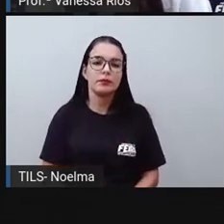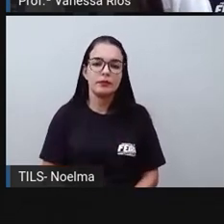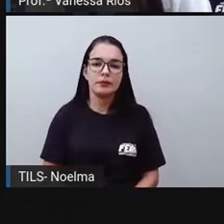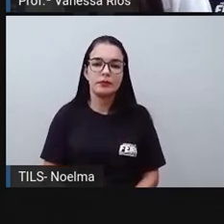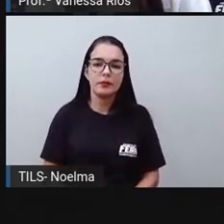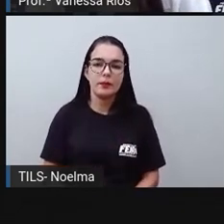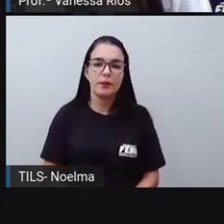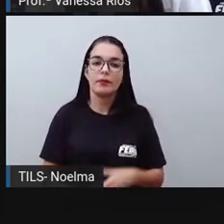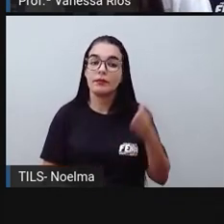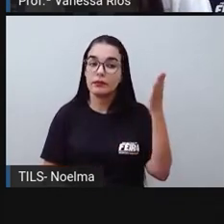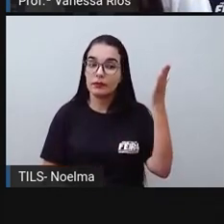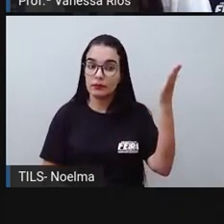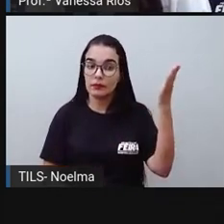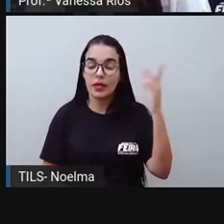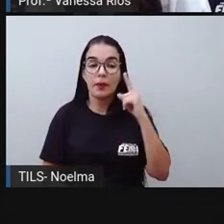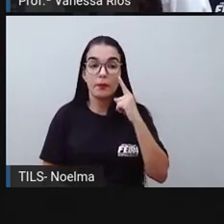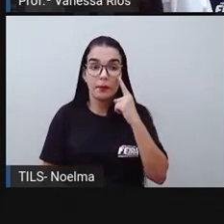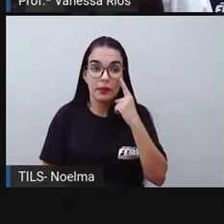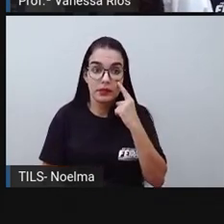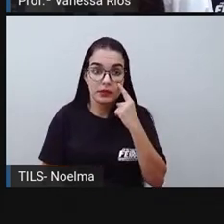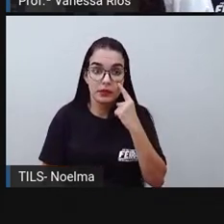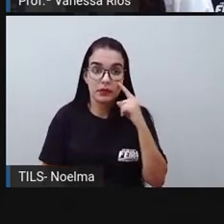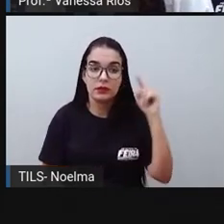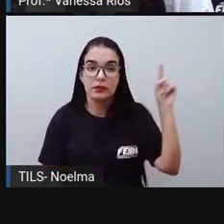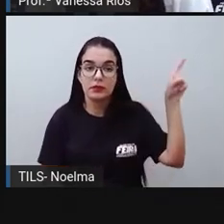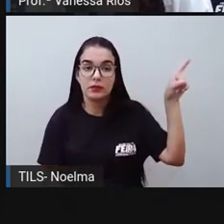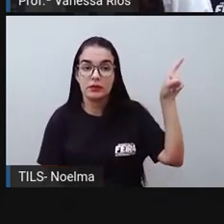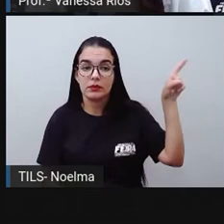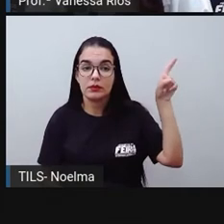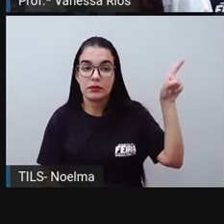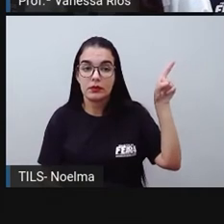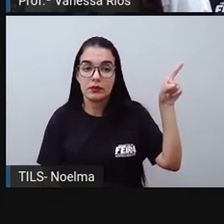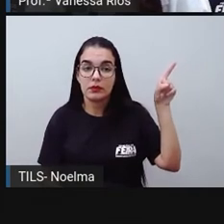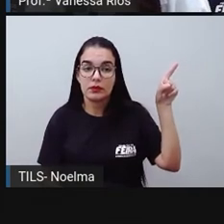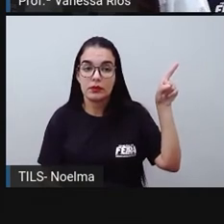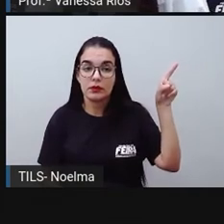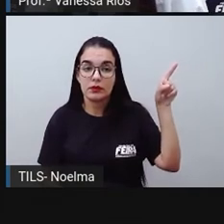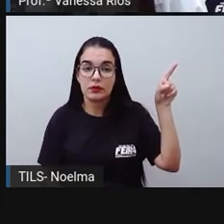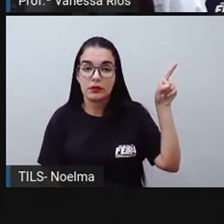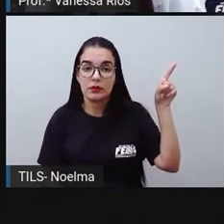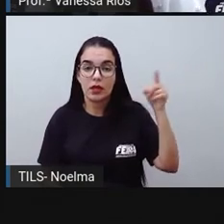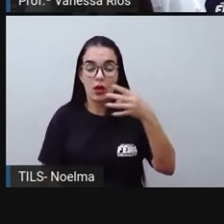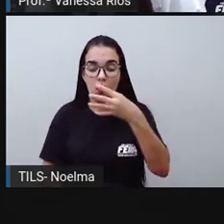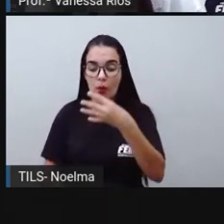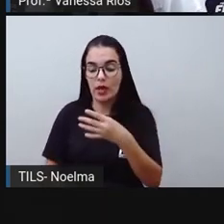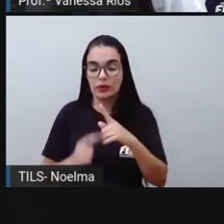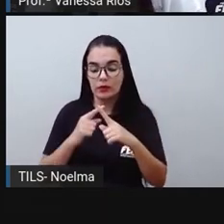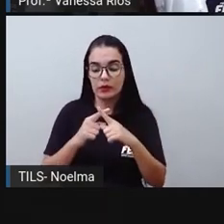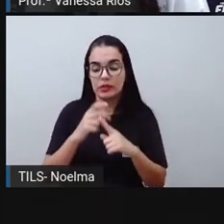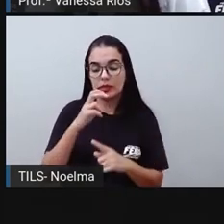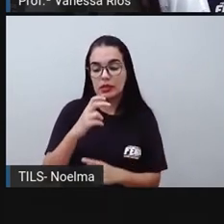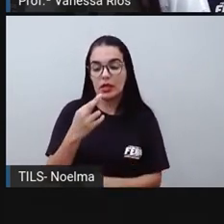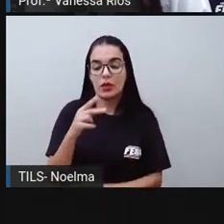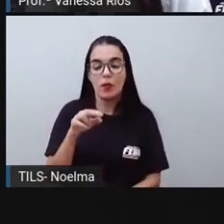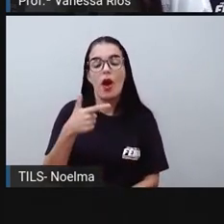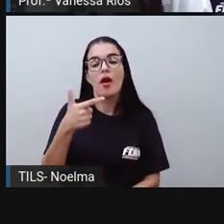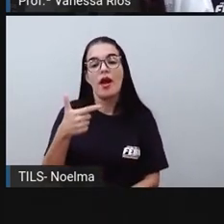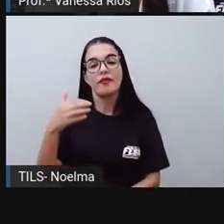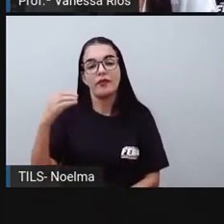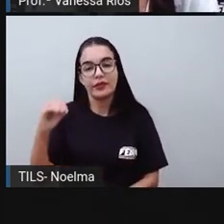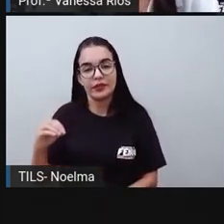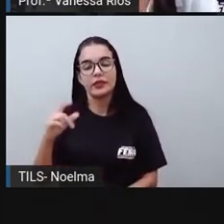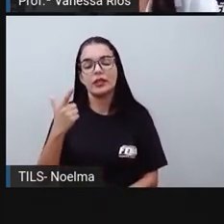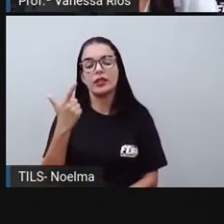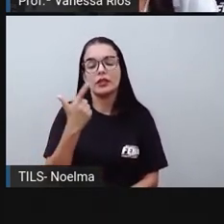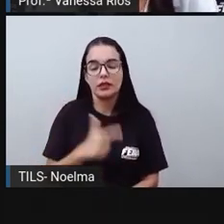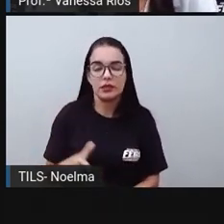certo? Então, unidade com unidade. 4 vezes 5 igual a 20. E aí, novamente, acontece